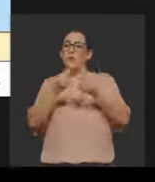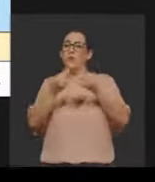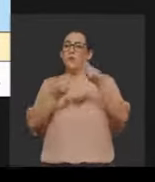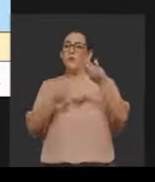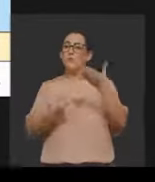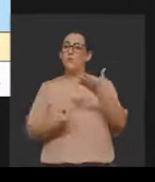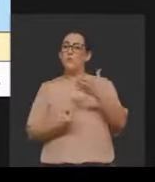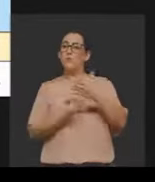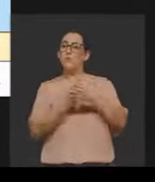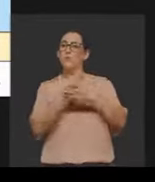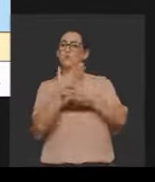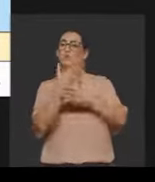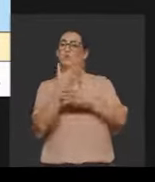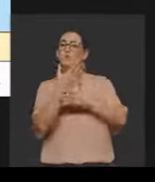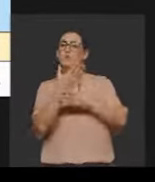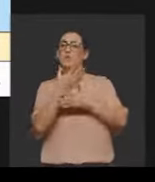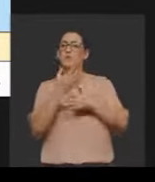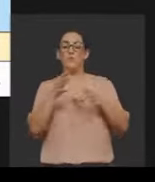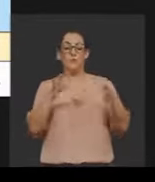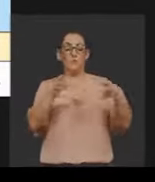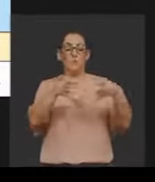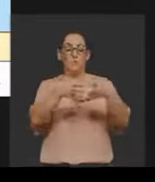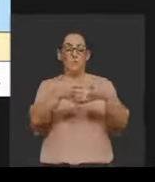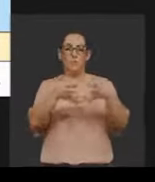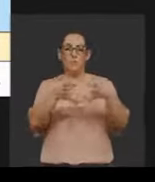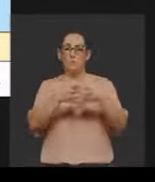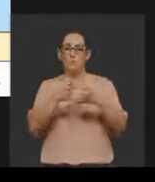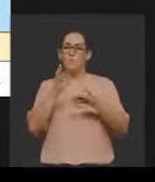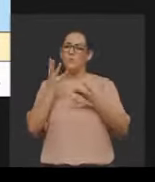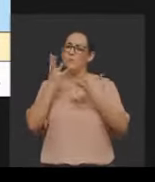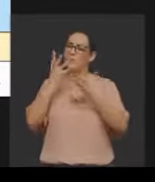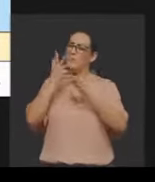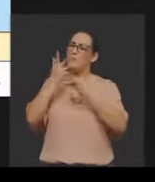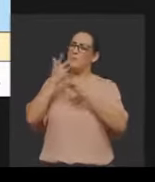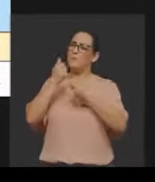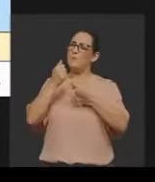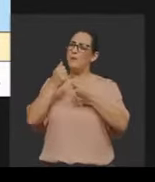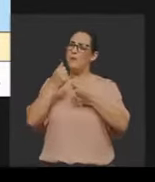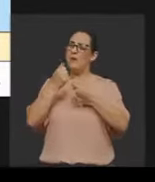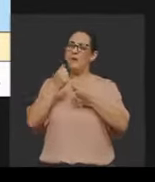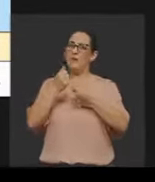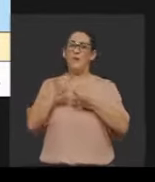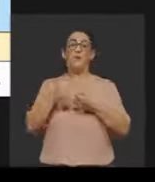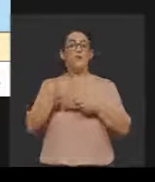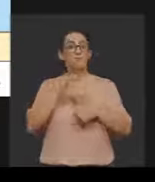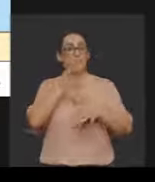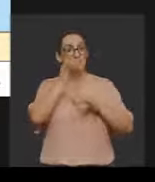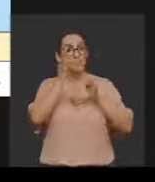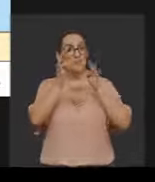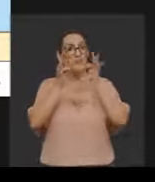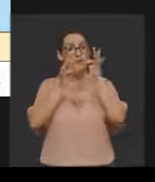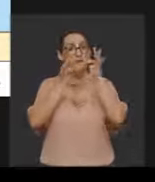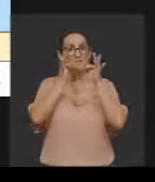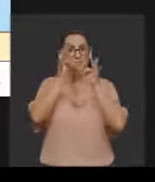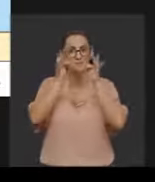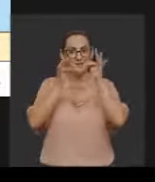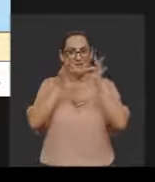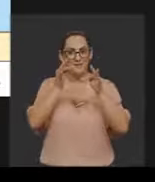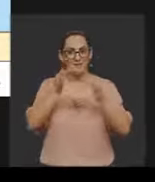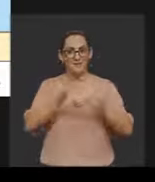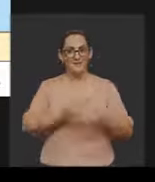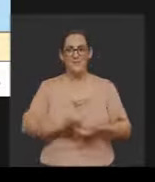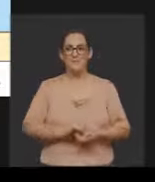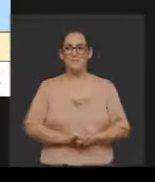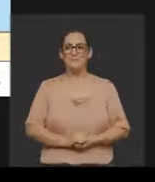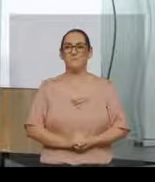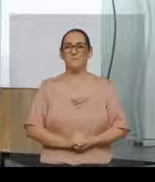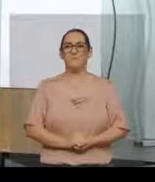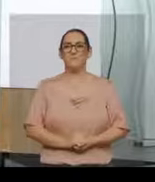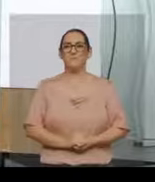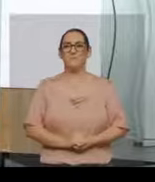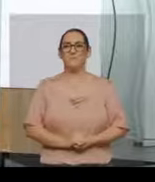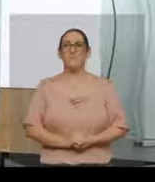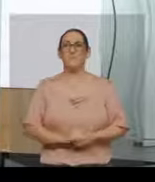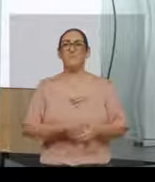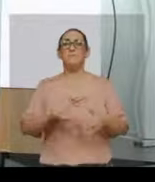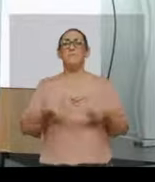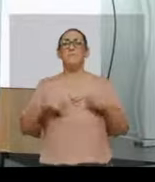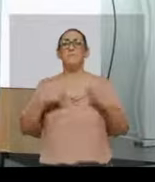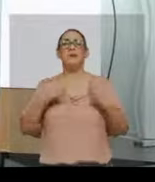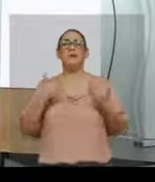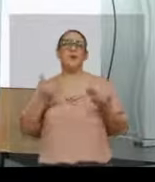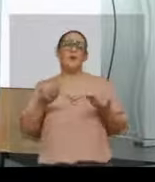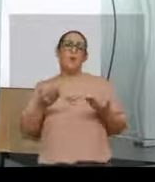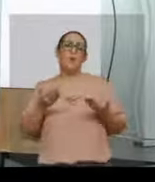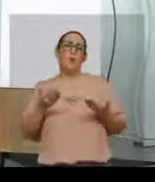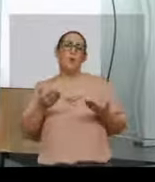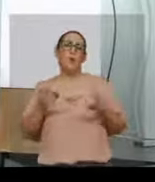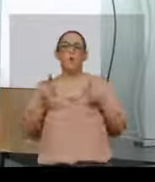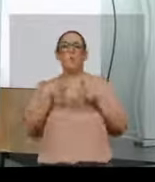grupo tão belo e tão maravilhoso que é o grupo das plantas. Bom, quais são, então, Vinícius,